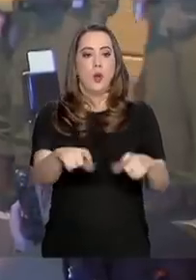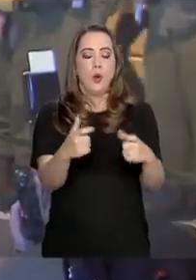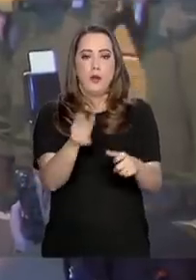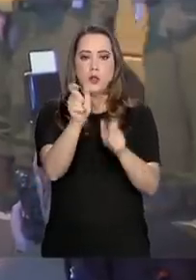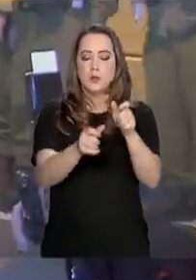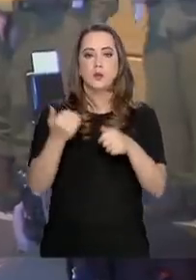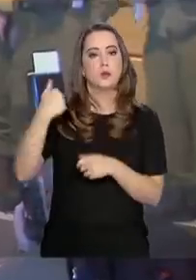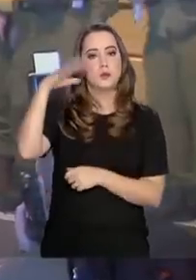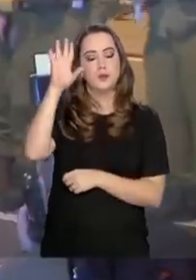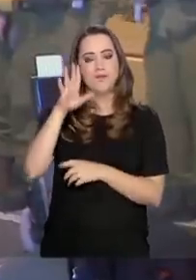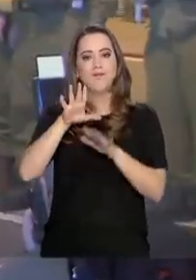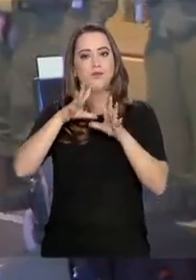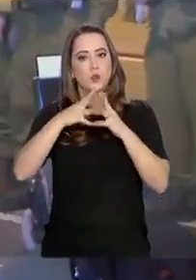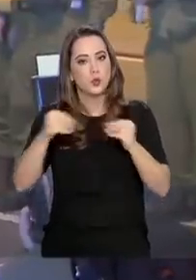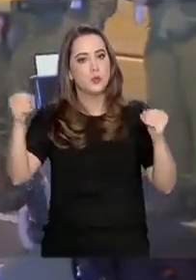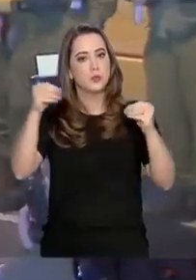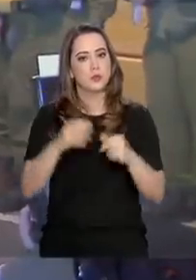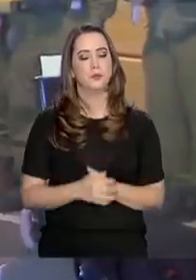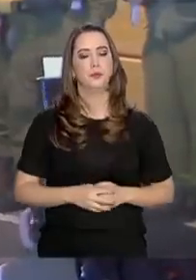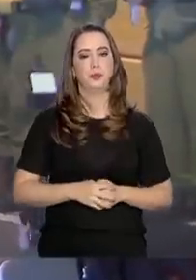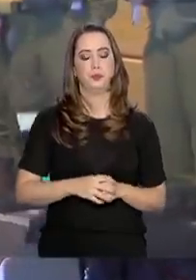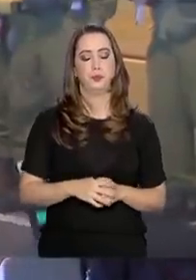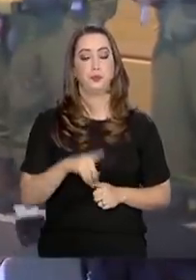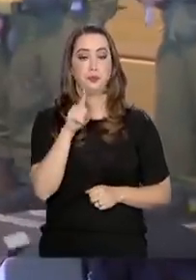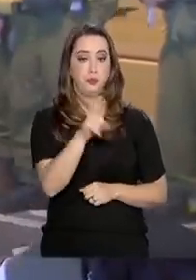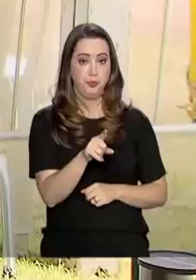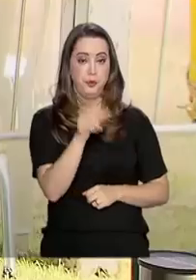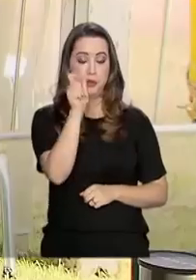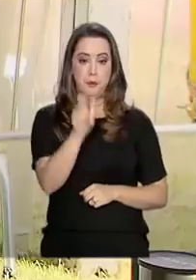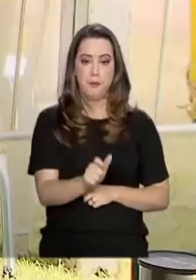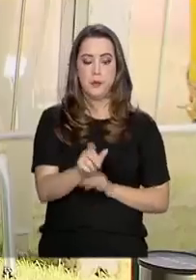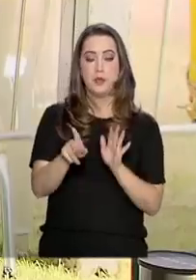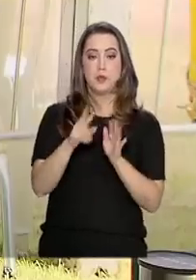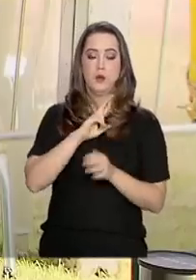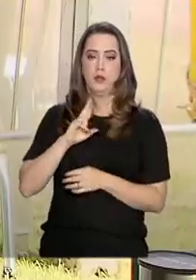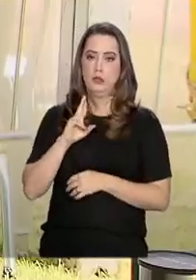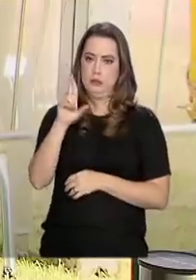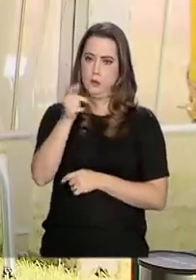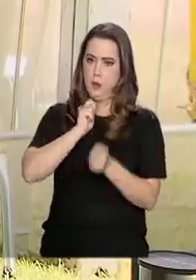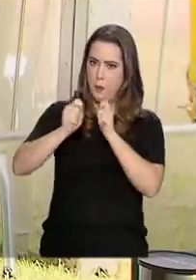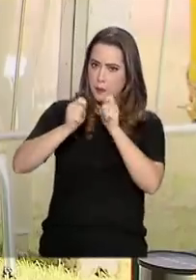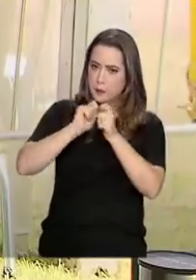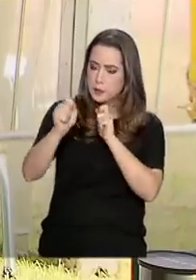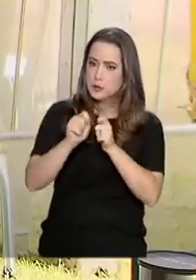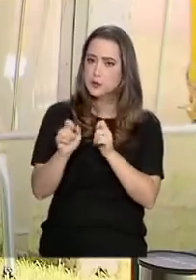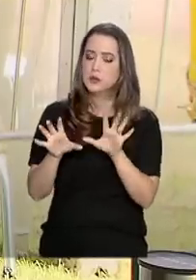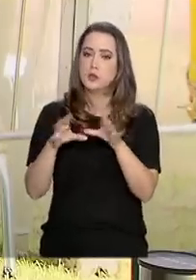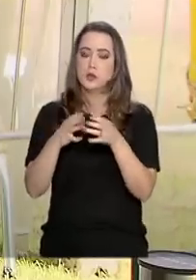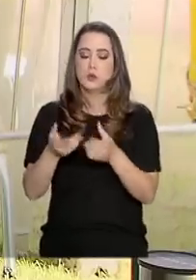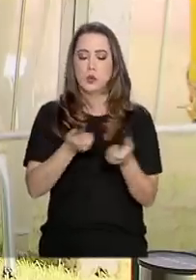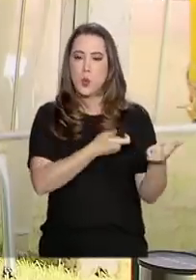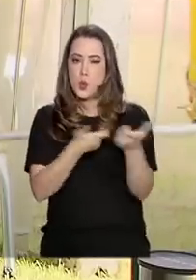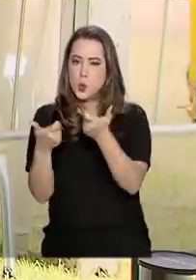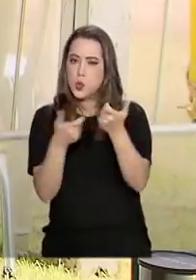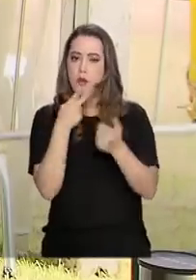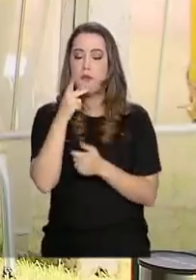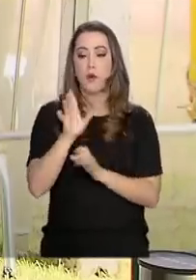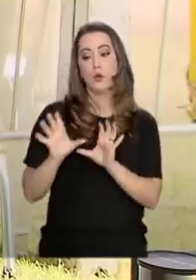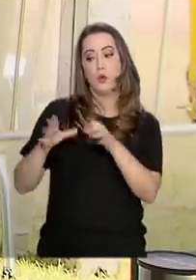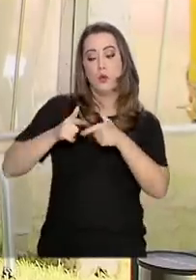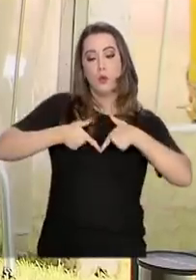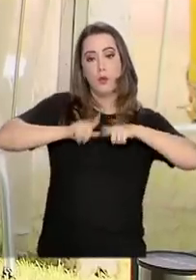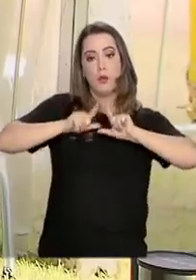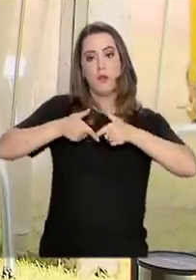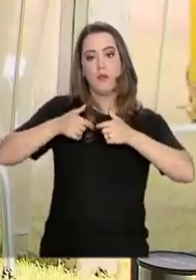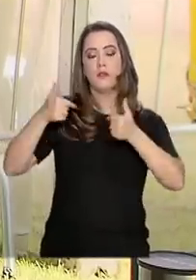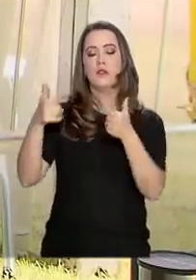mais desaparecidos. Em entrevista a jornalistas, o porta-voz do Corpo de Bombeiros, o tenente Pedro Ayara, afirmou que os israelenses vão atuar